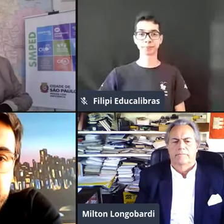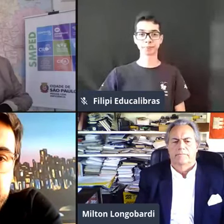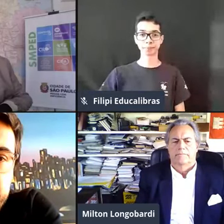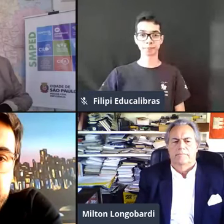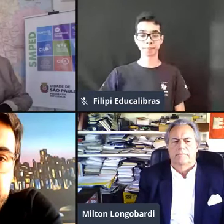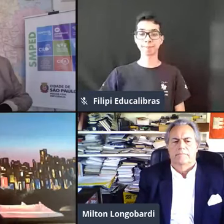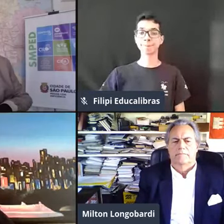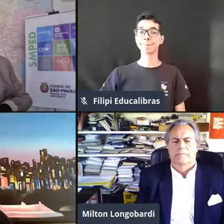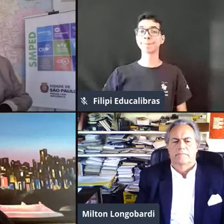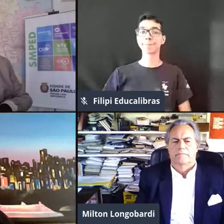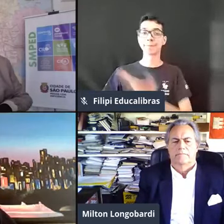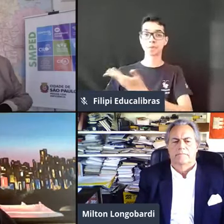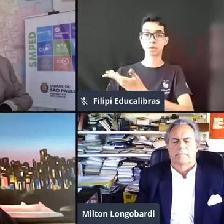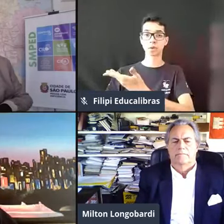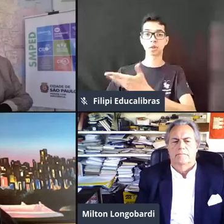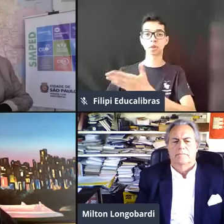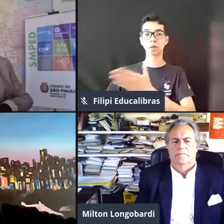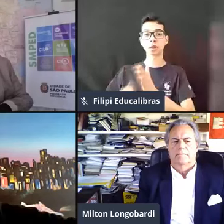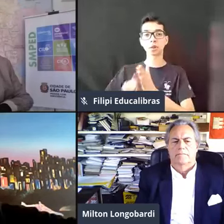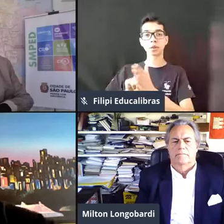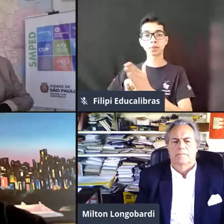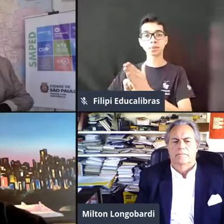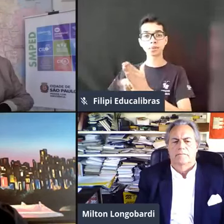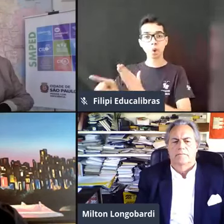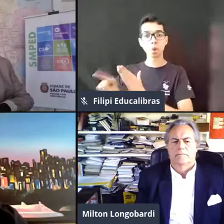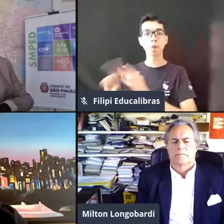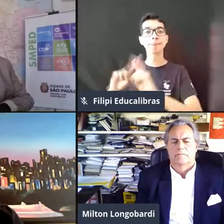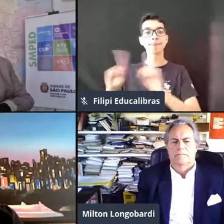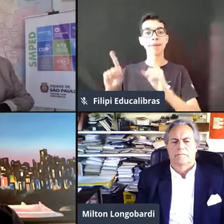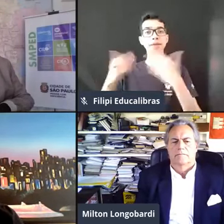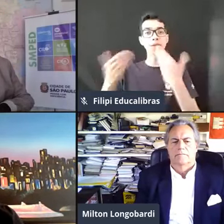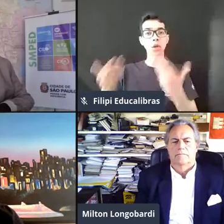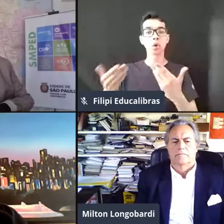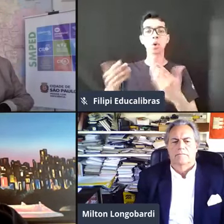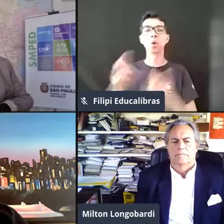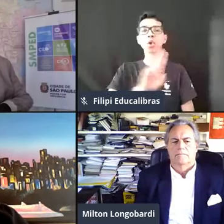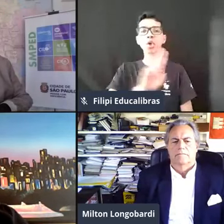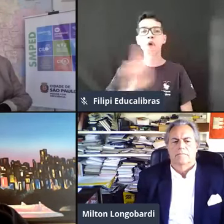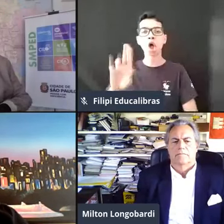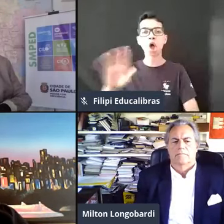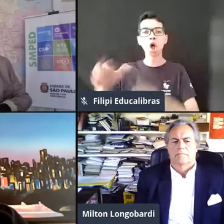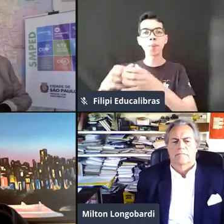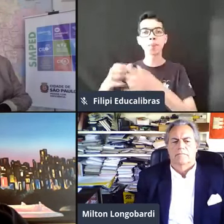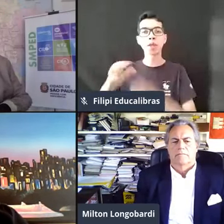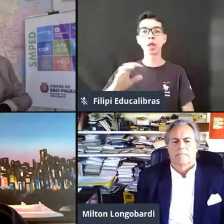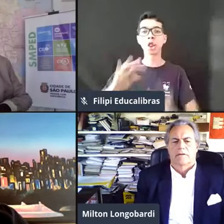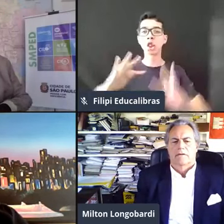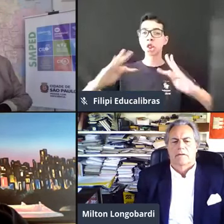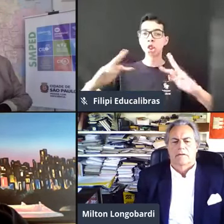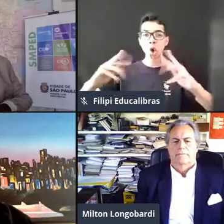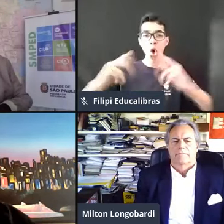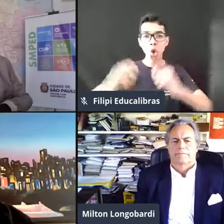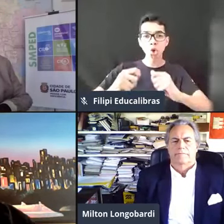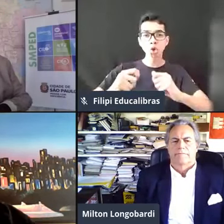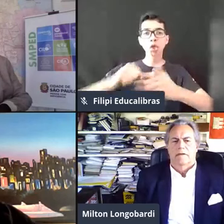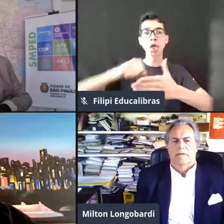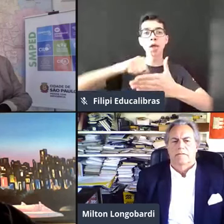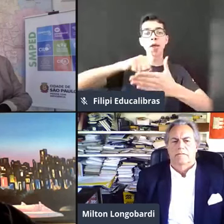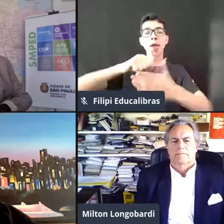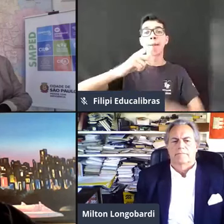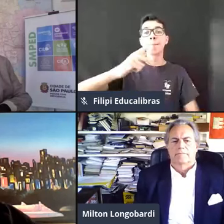é isso? O nome desse coletivo é Todos pela Acessibilidade? Todos pela Acessibilidade. Legal. Eu